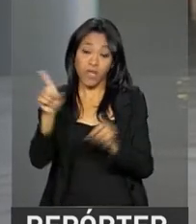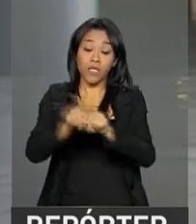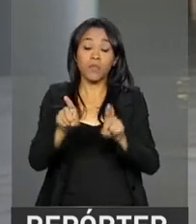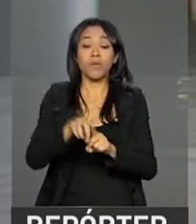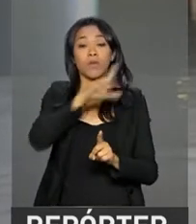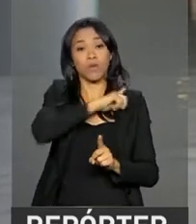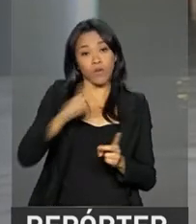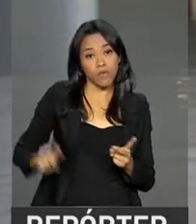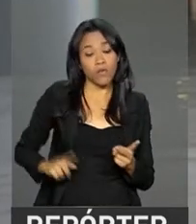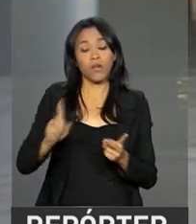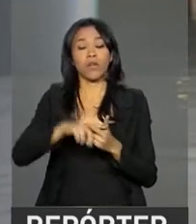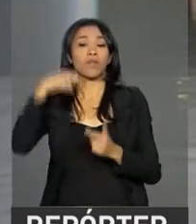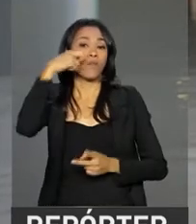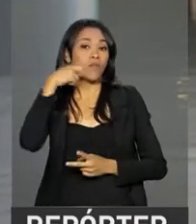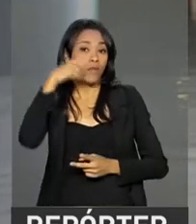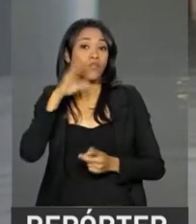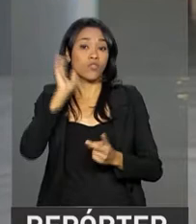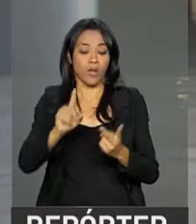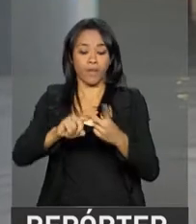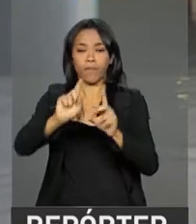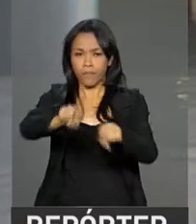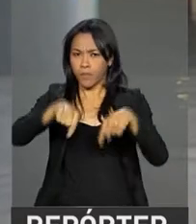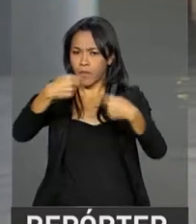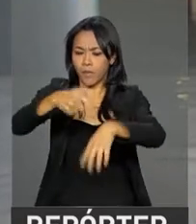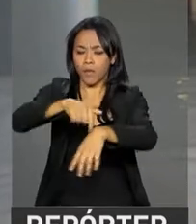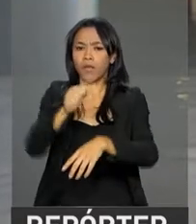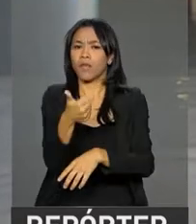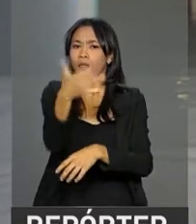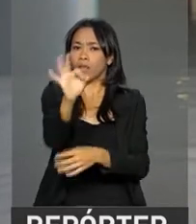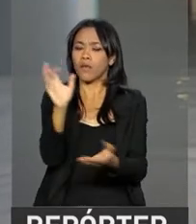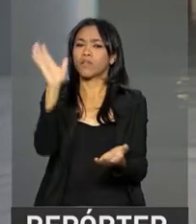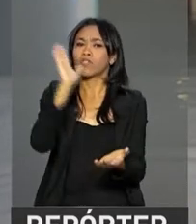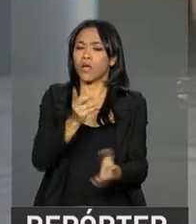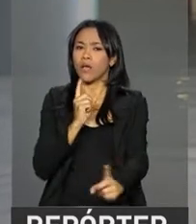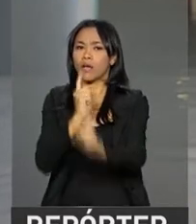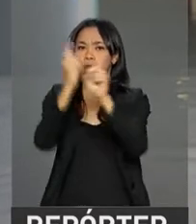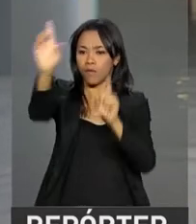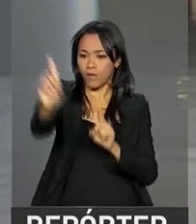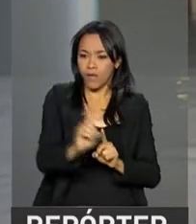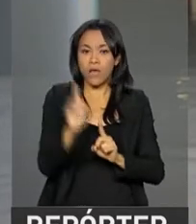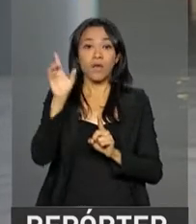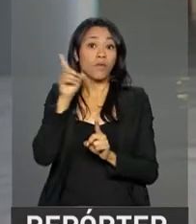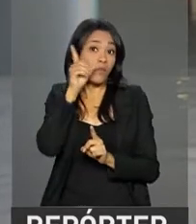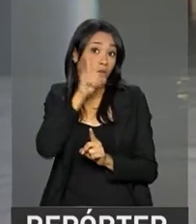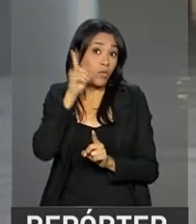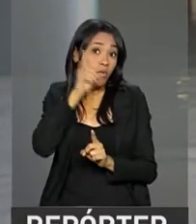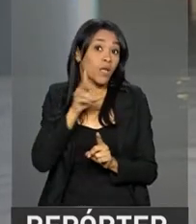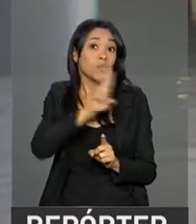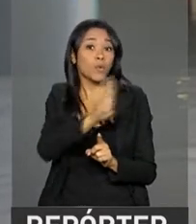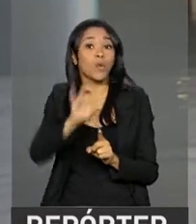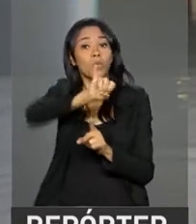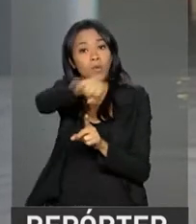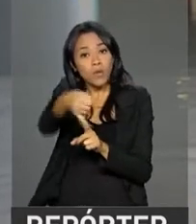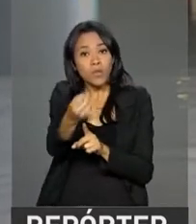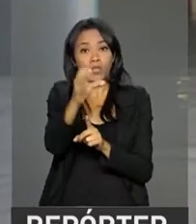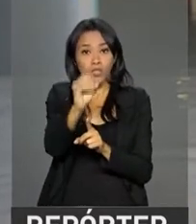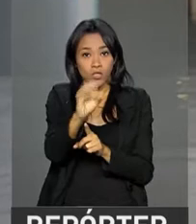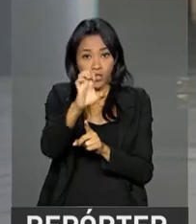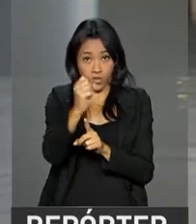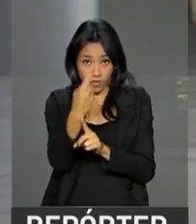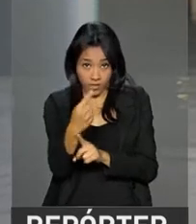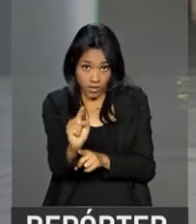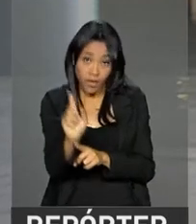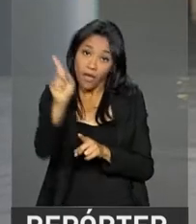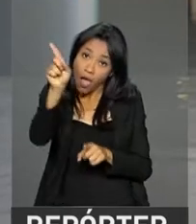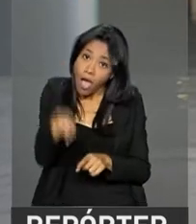robinson faria às 10 horas o presidente se encontrou com o deputado zé silva do solidariedade de minas gerais